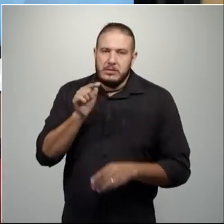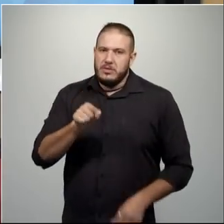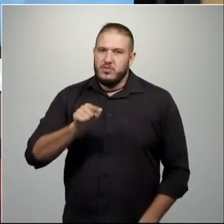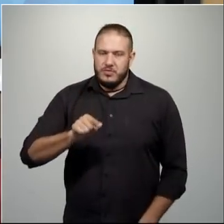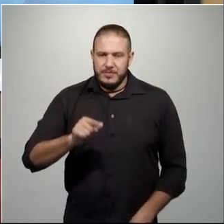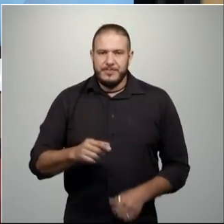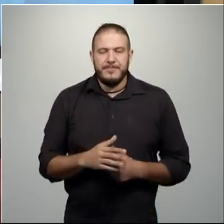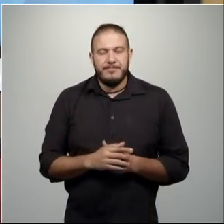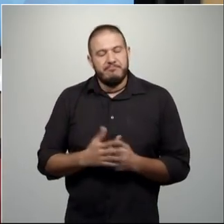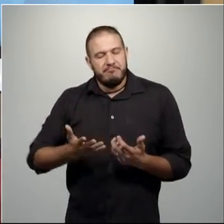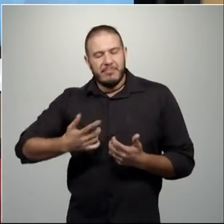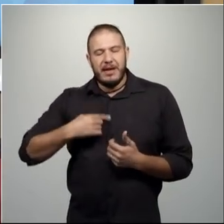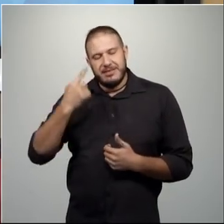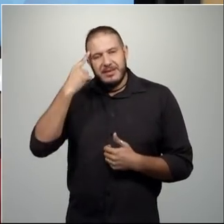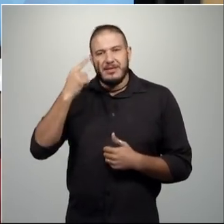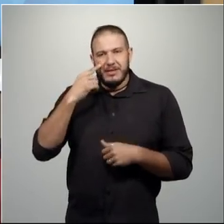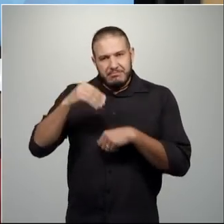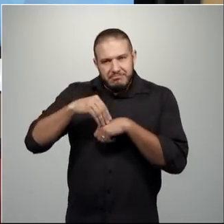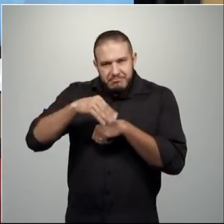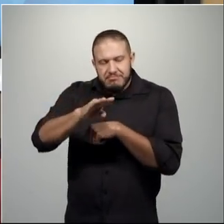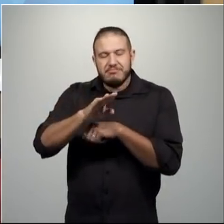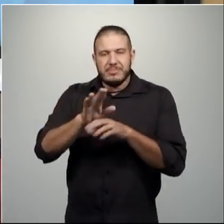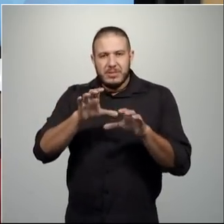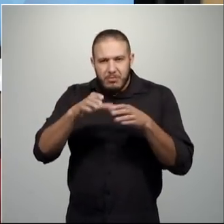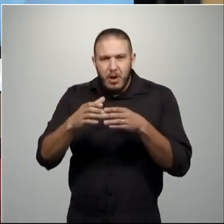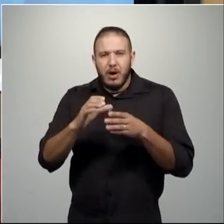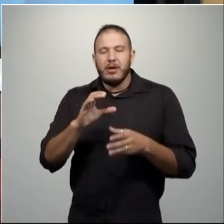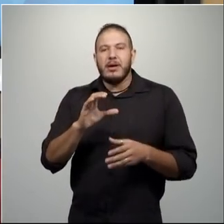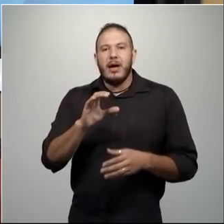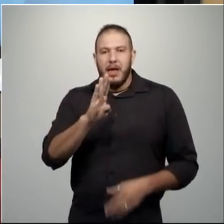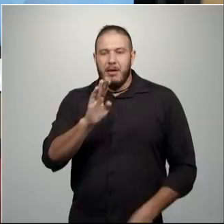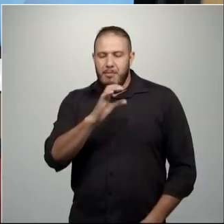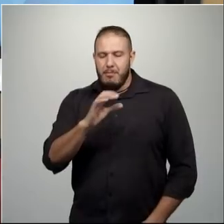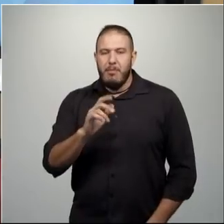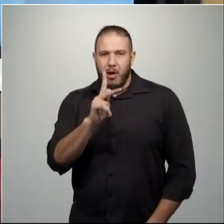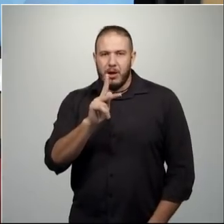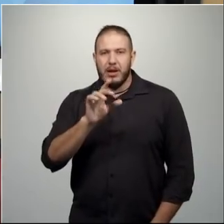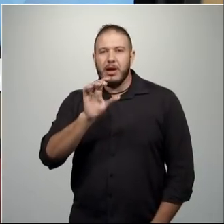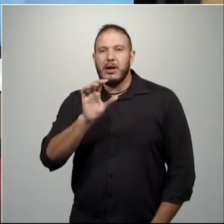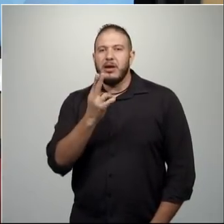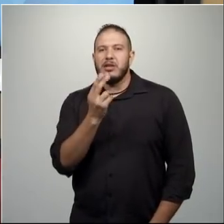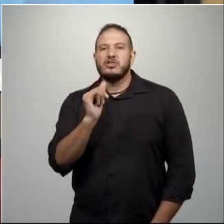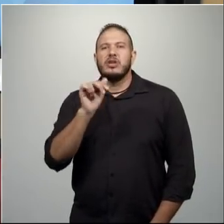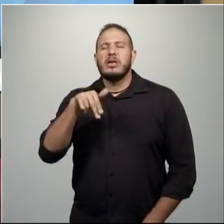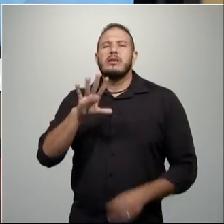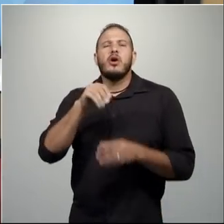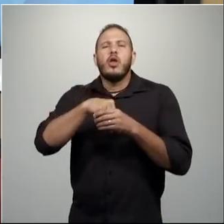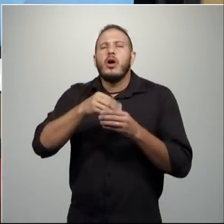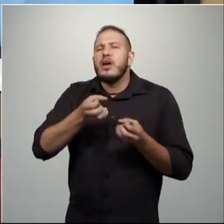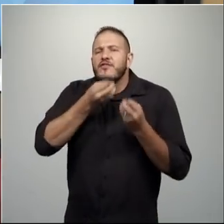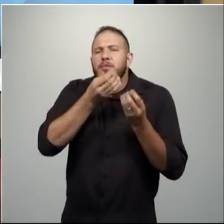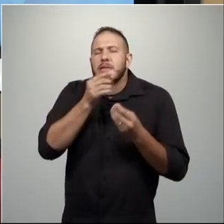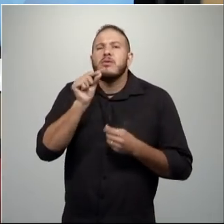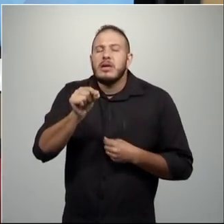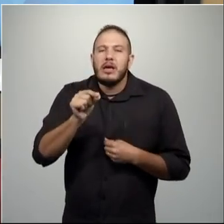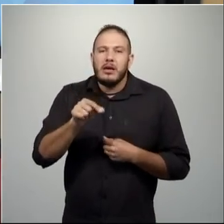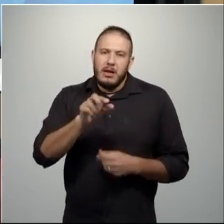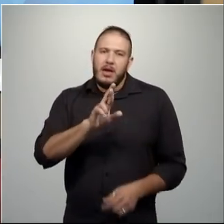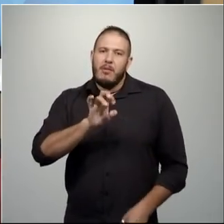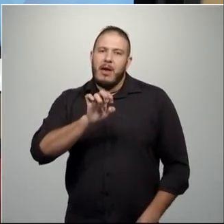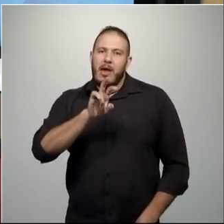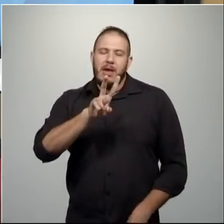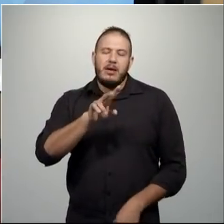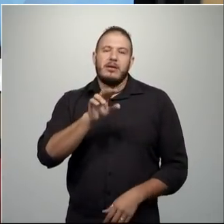bom essa idéia do blog em item que coloca os dados do boletim como é uma rede aberta e